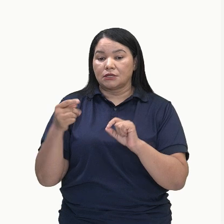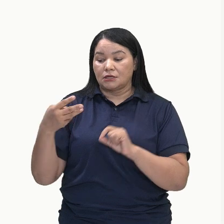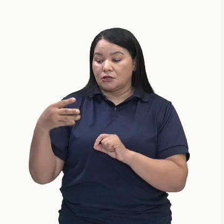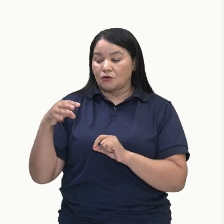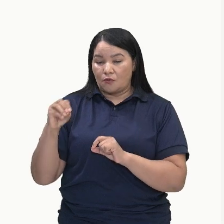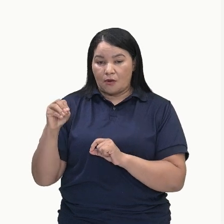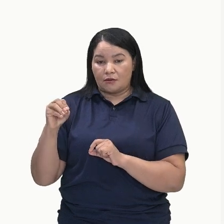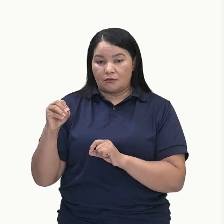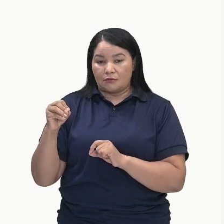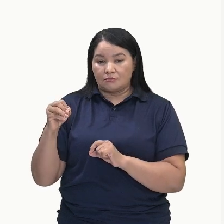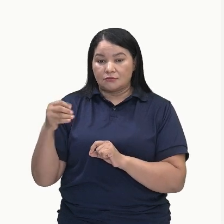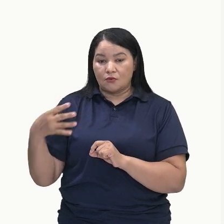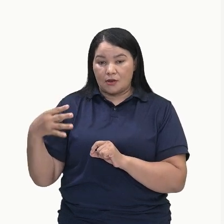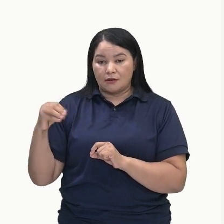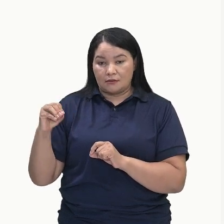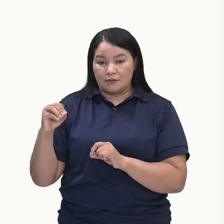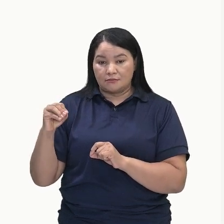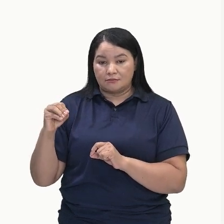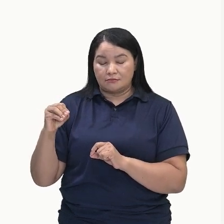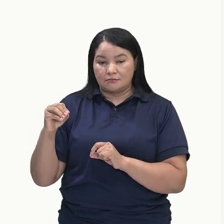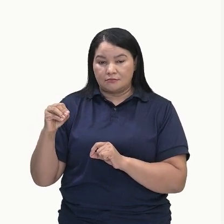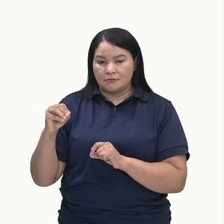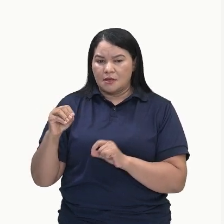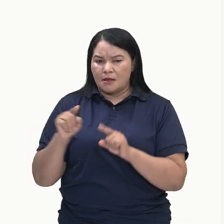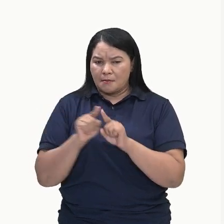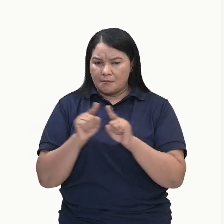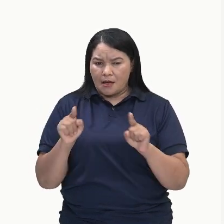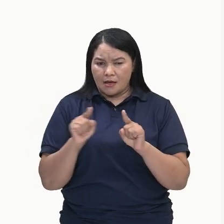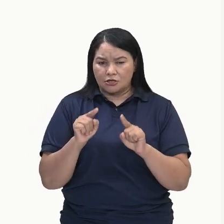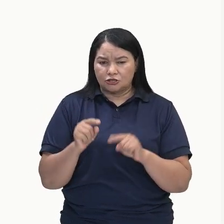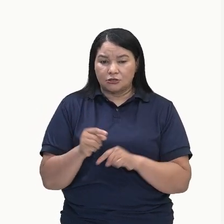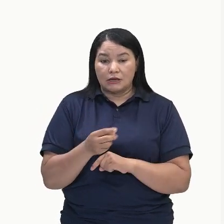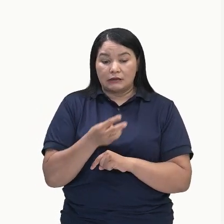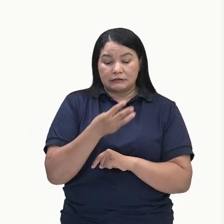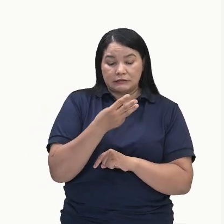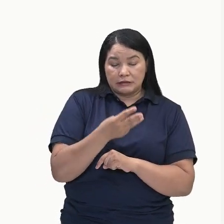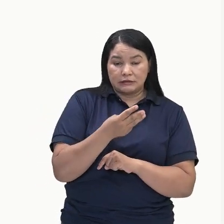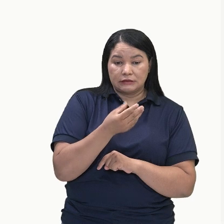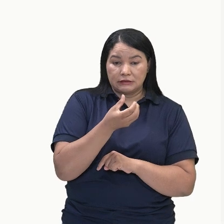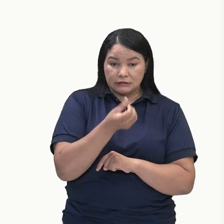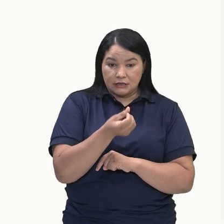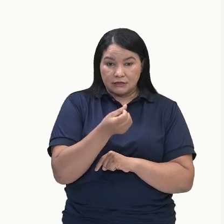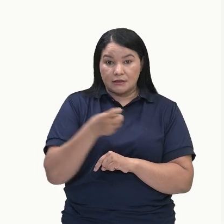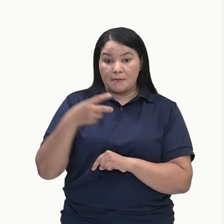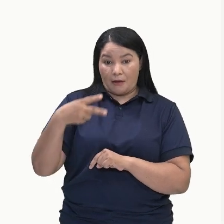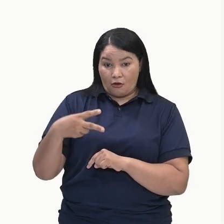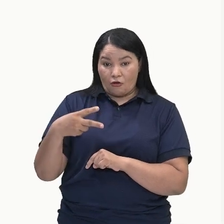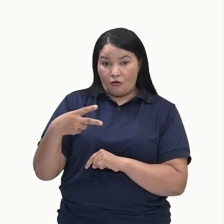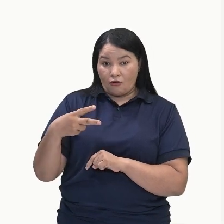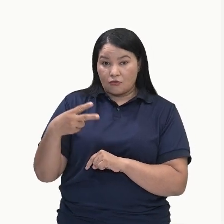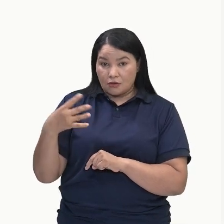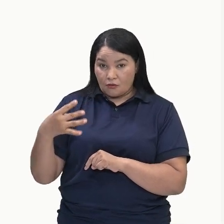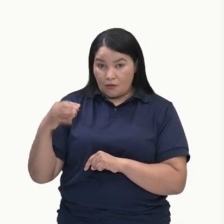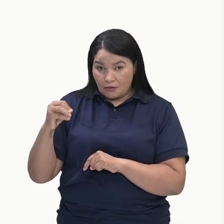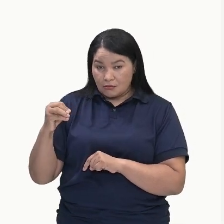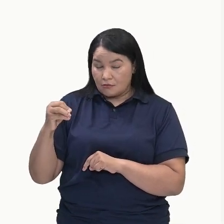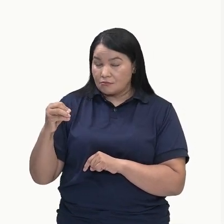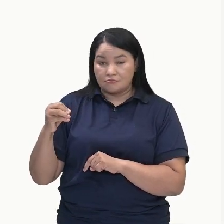mede 40. Só que 36 não é maior que